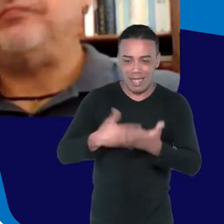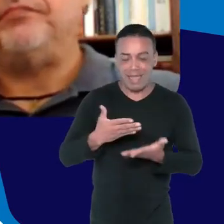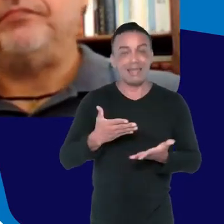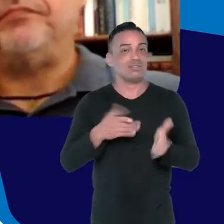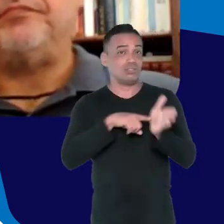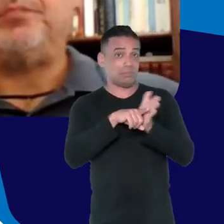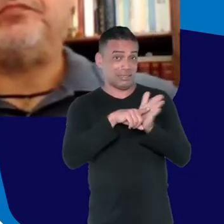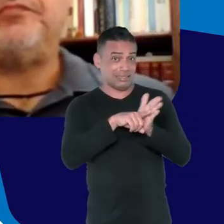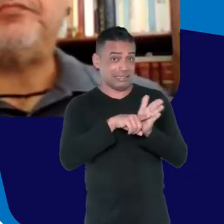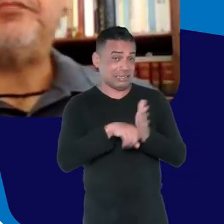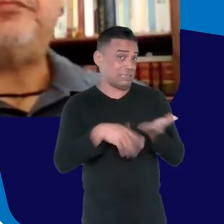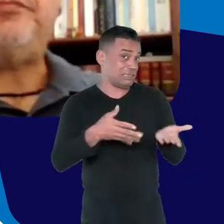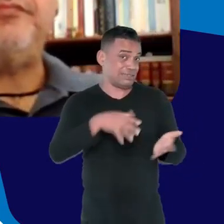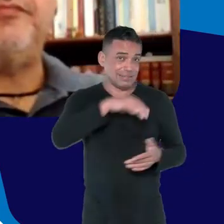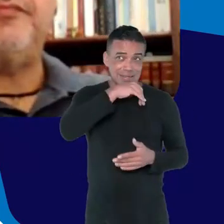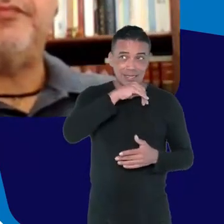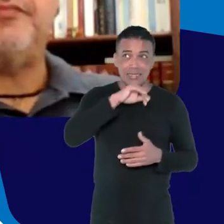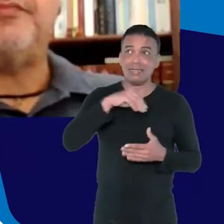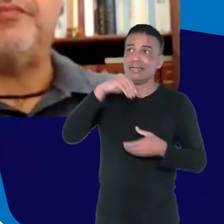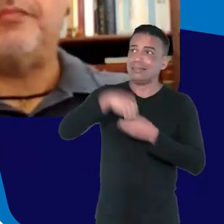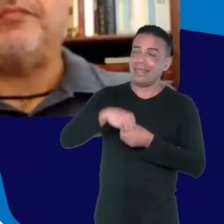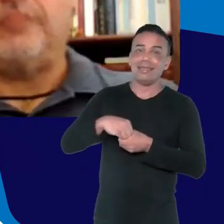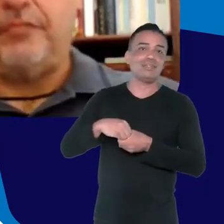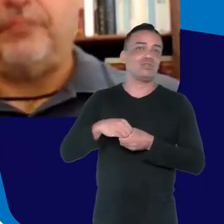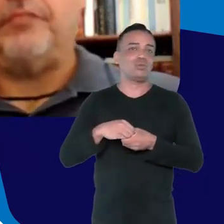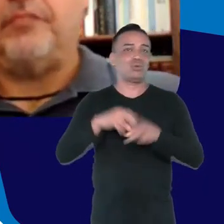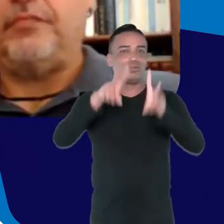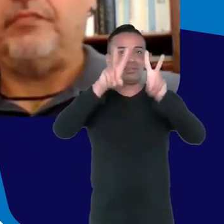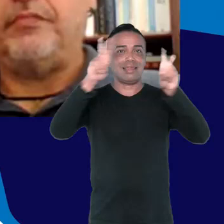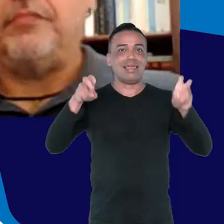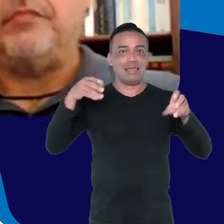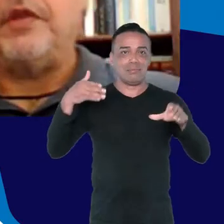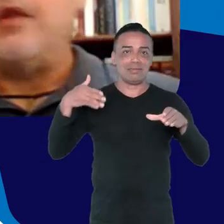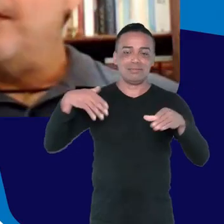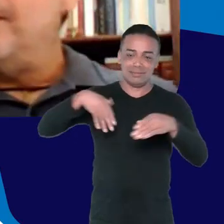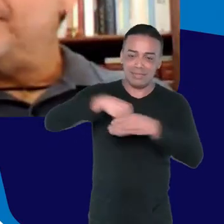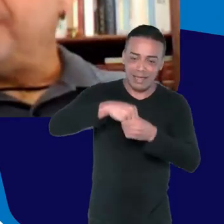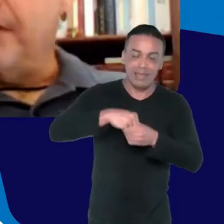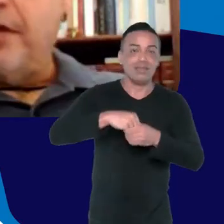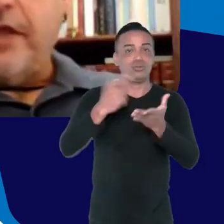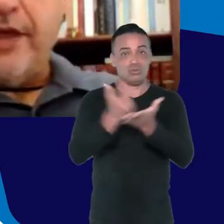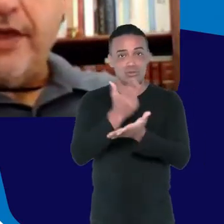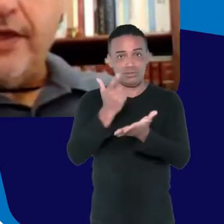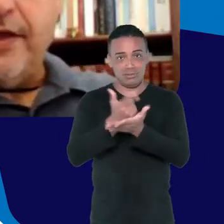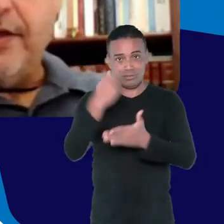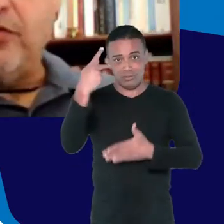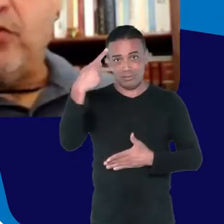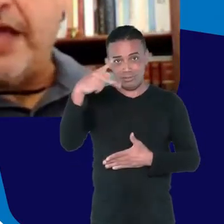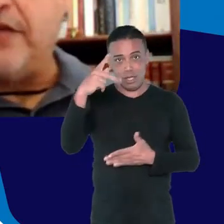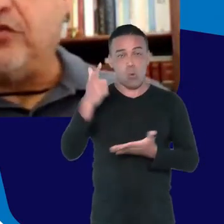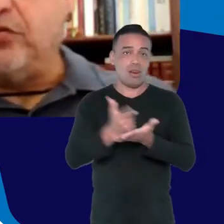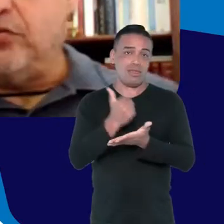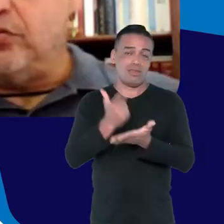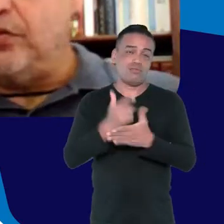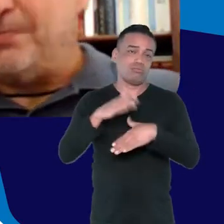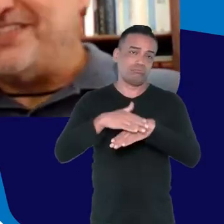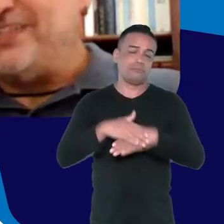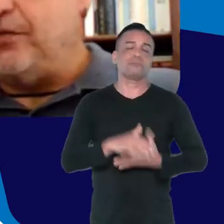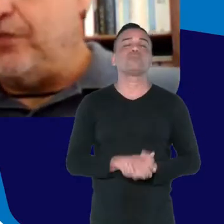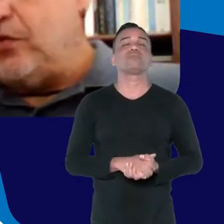de pesquisa para esses temas também adentrarem o seu livro? Sim. No